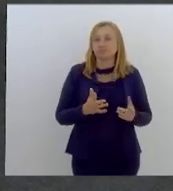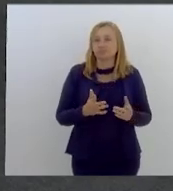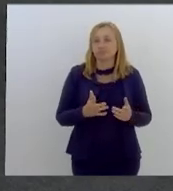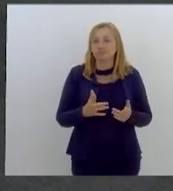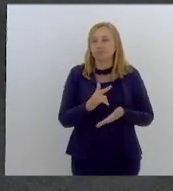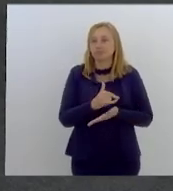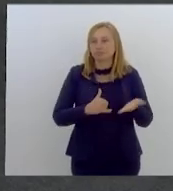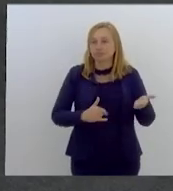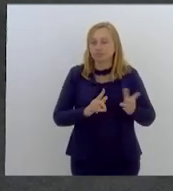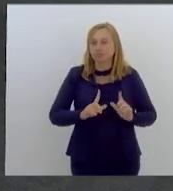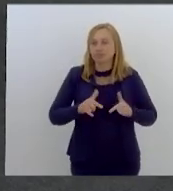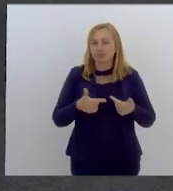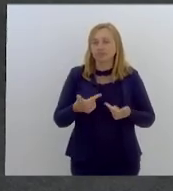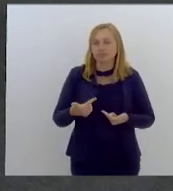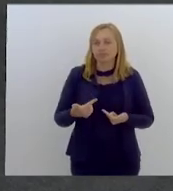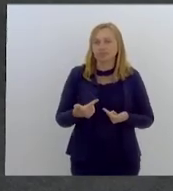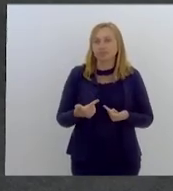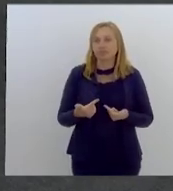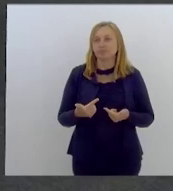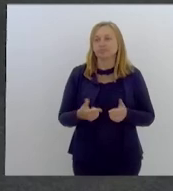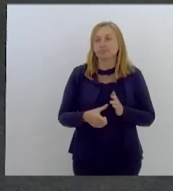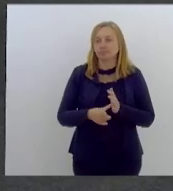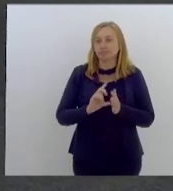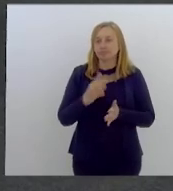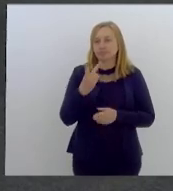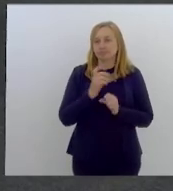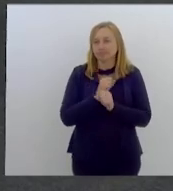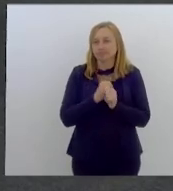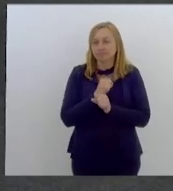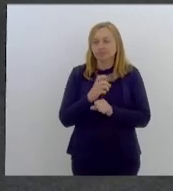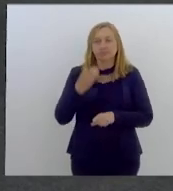Pior do que isso, a deputada Marta Rocha